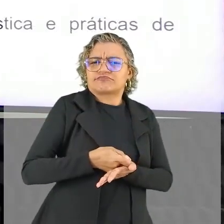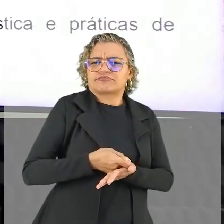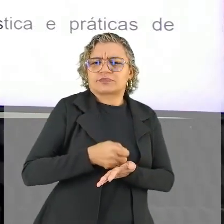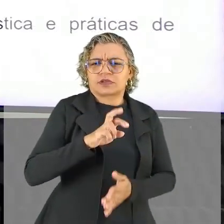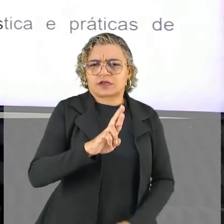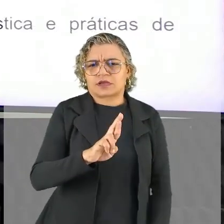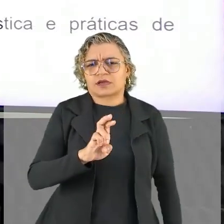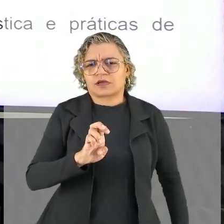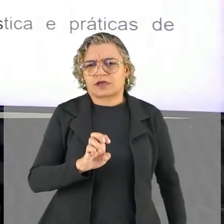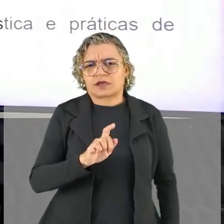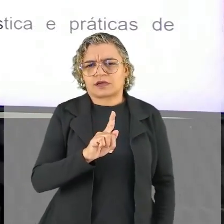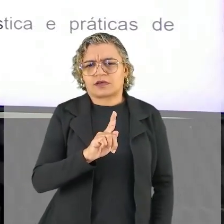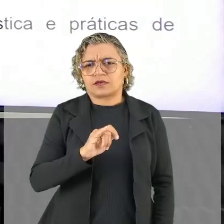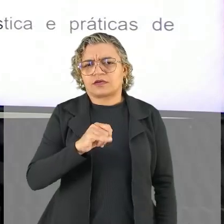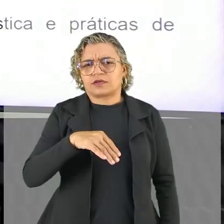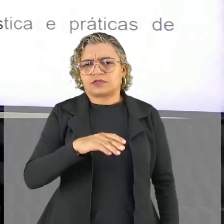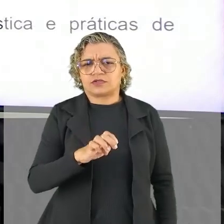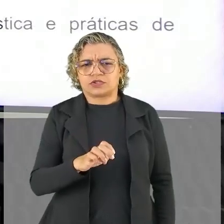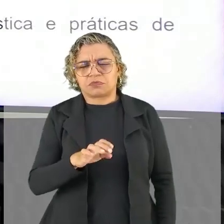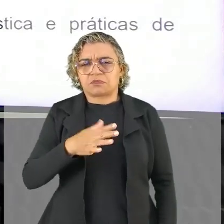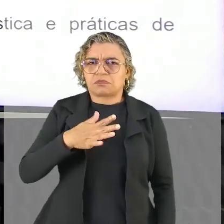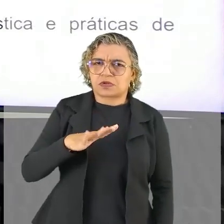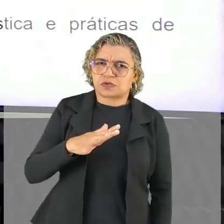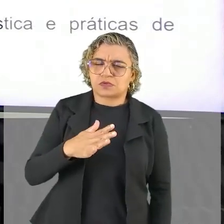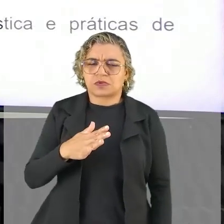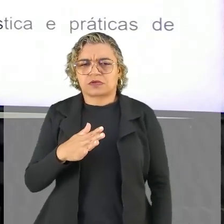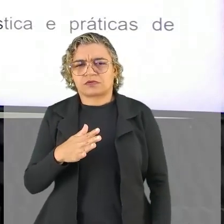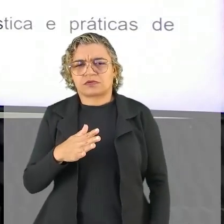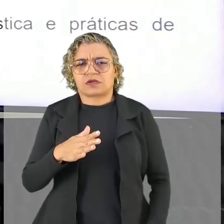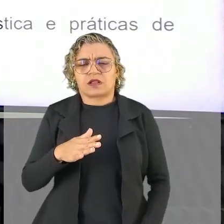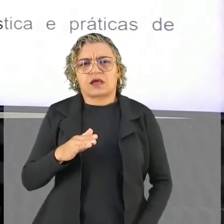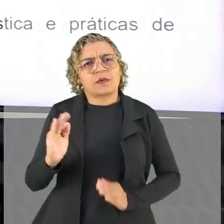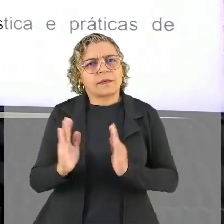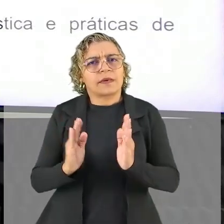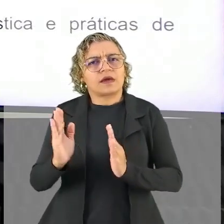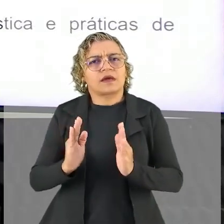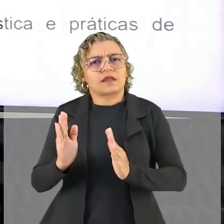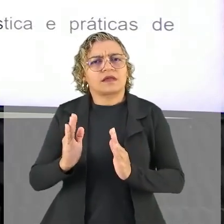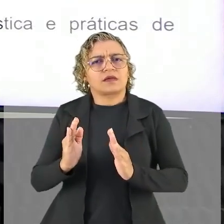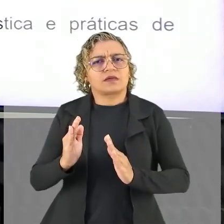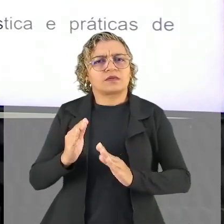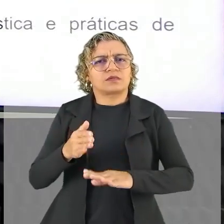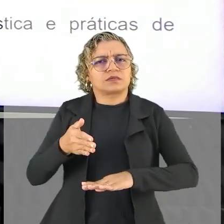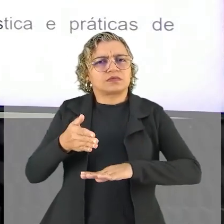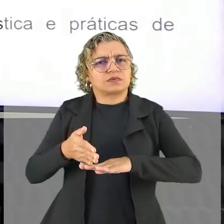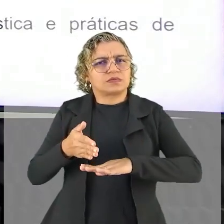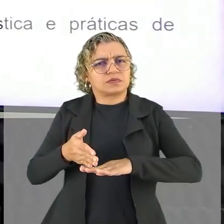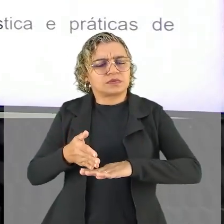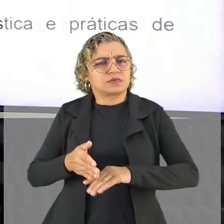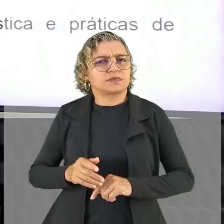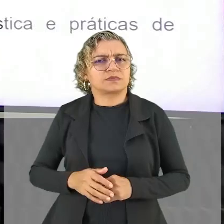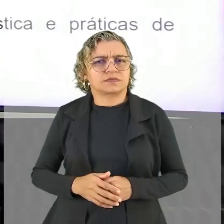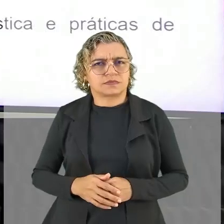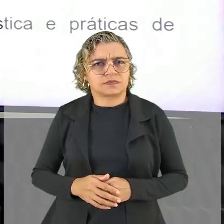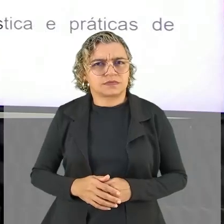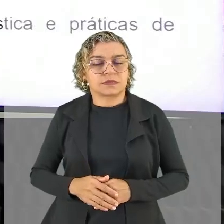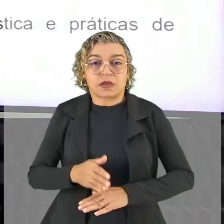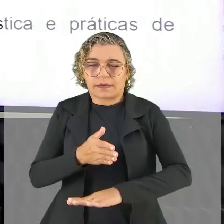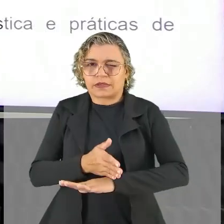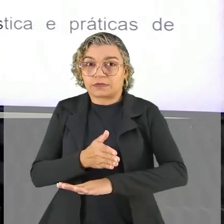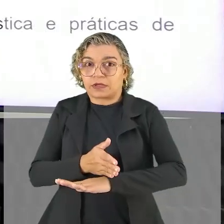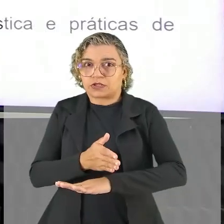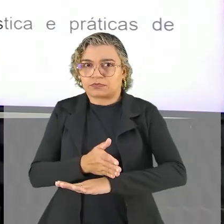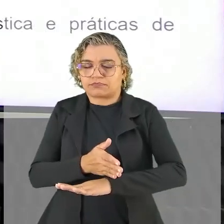que prevalece ali por toda a Idade Média, também ali no começo da modernidade, é o